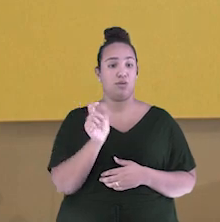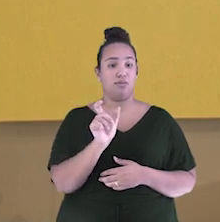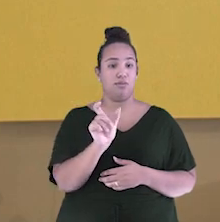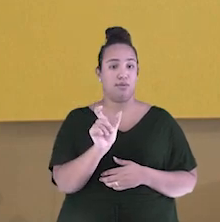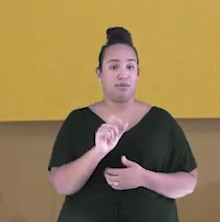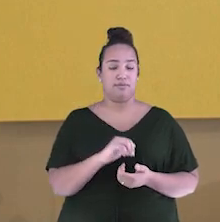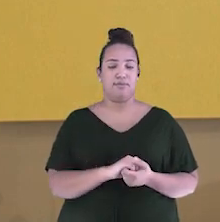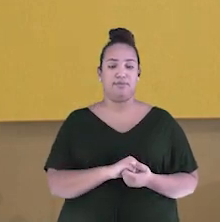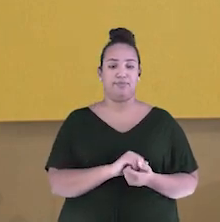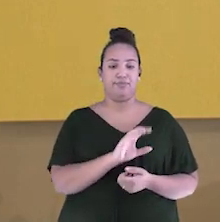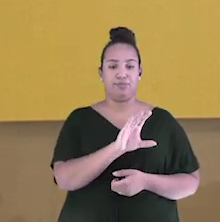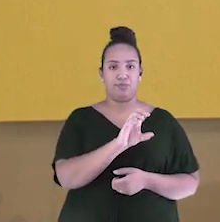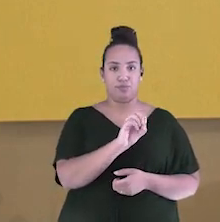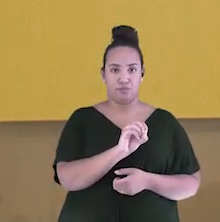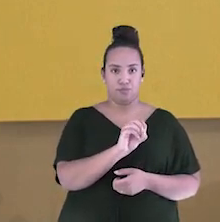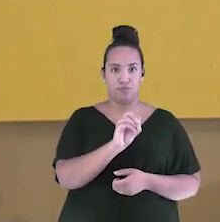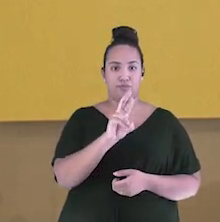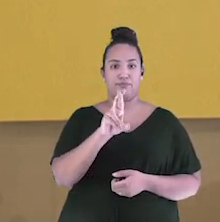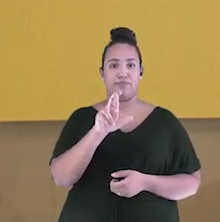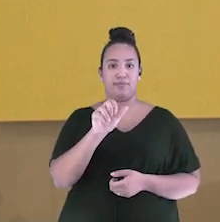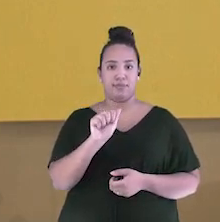coração.